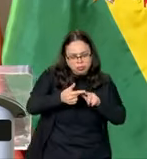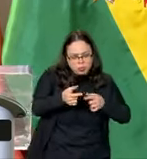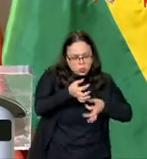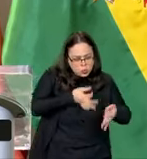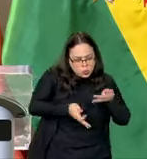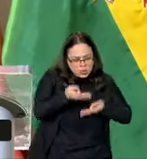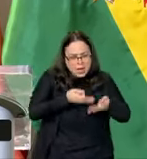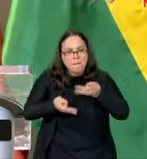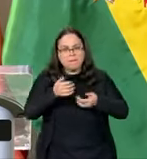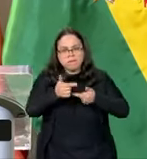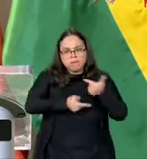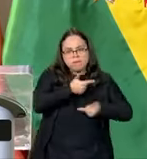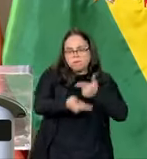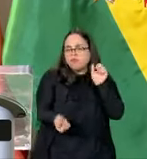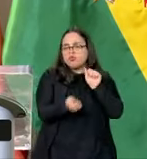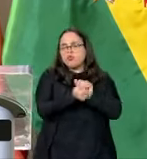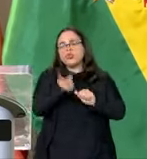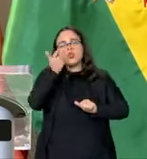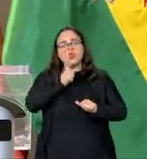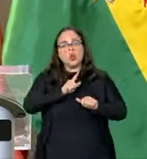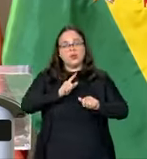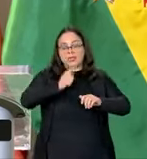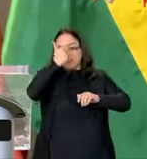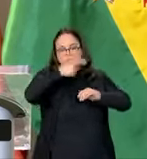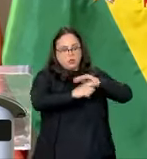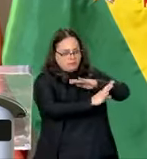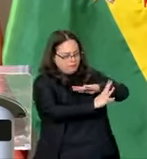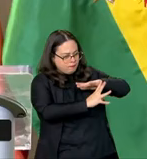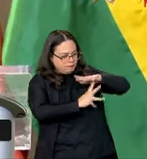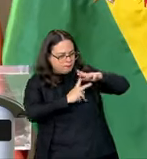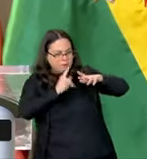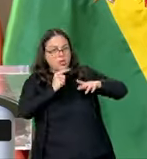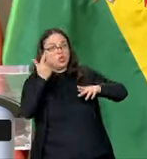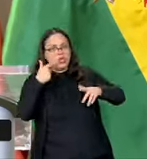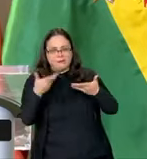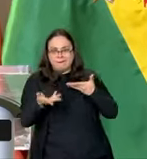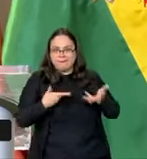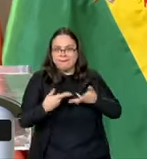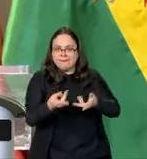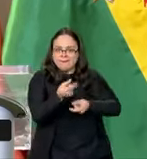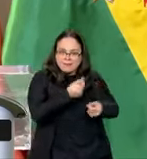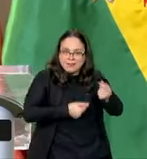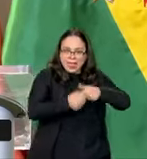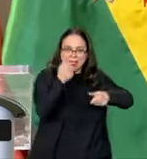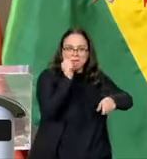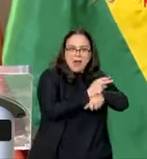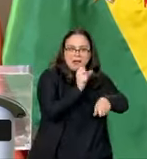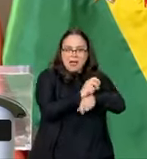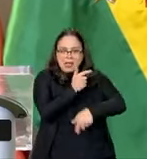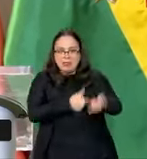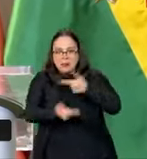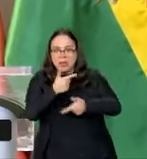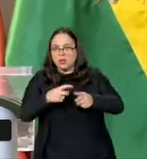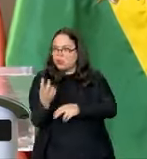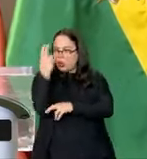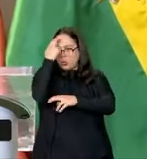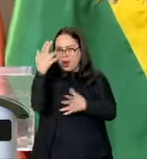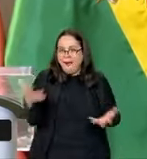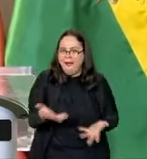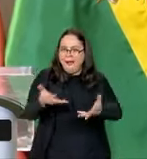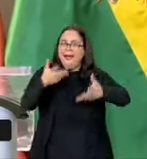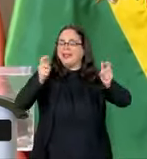milhares de bolivianos que tanto têm contribuído para dinamizar nossa economia e enriquecer nossa cultura.